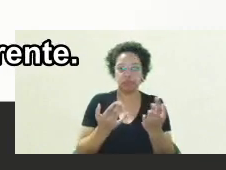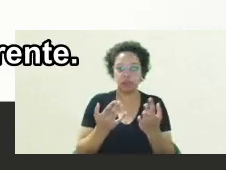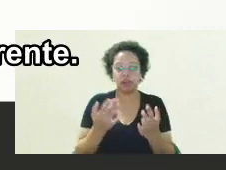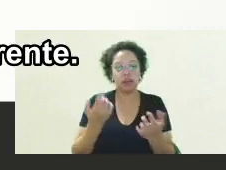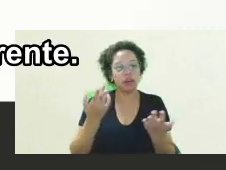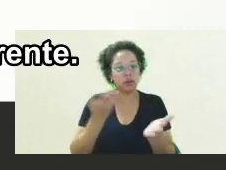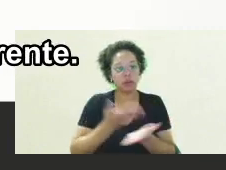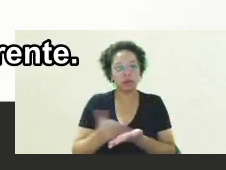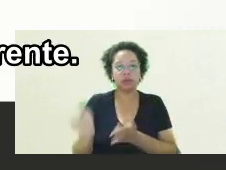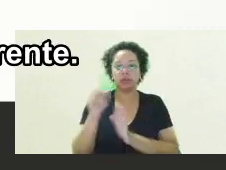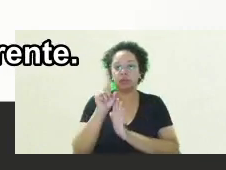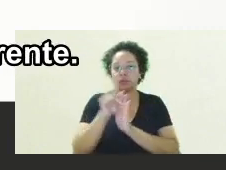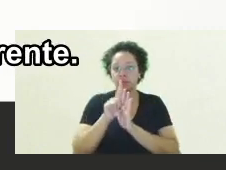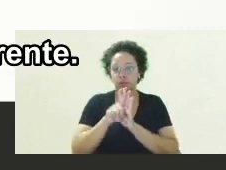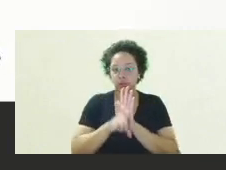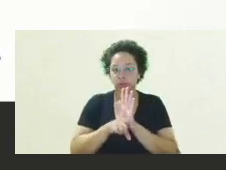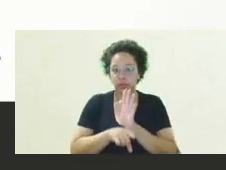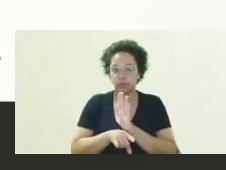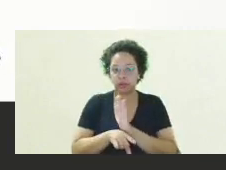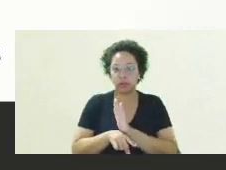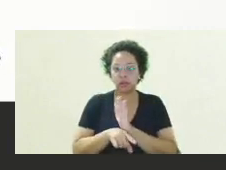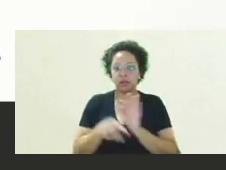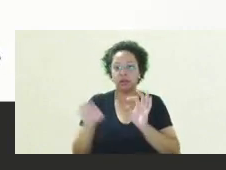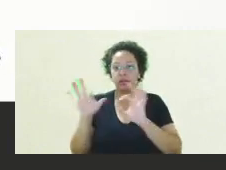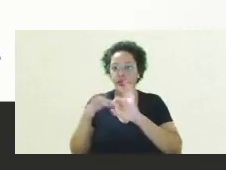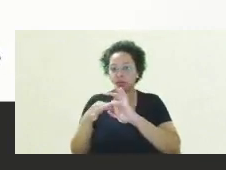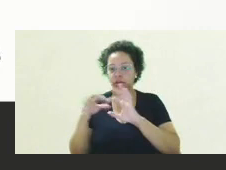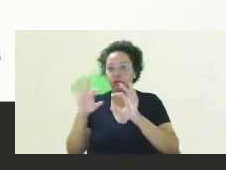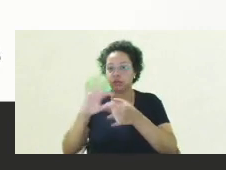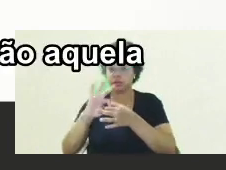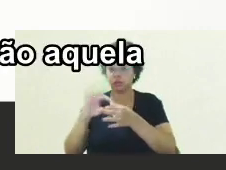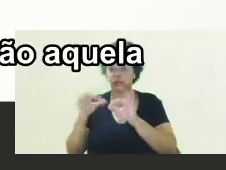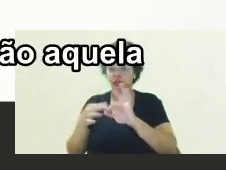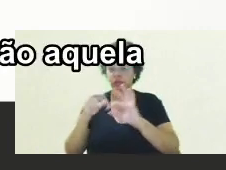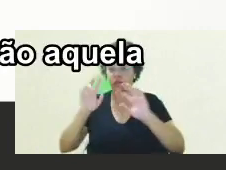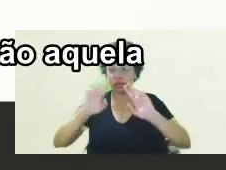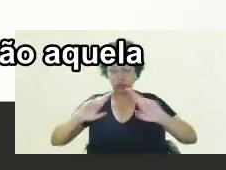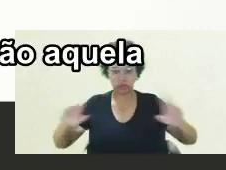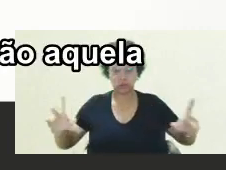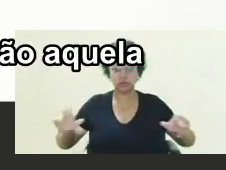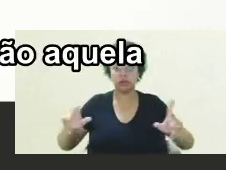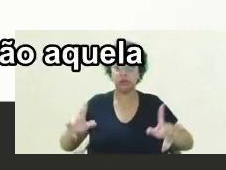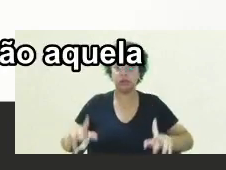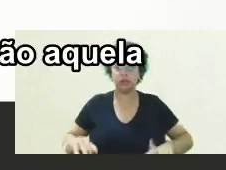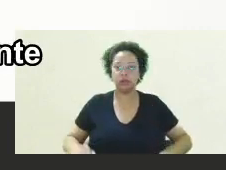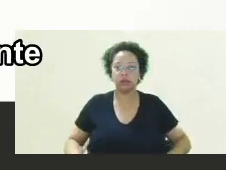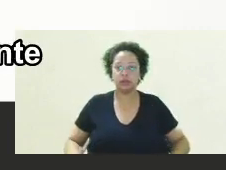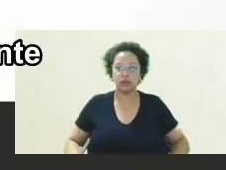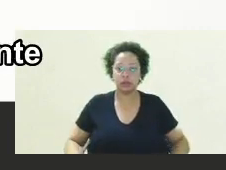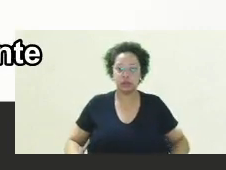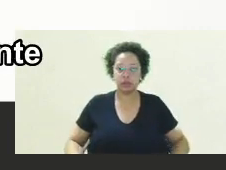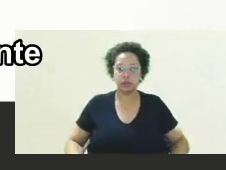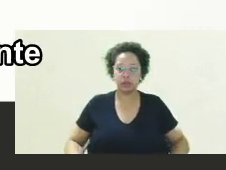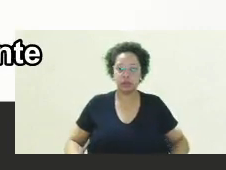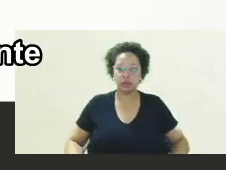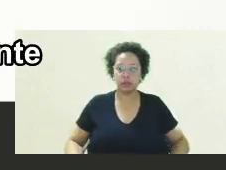e viu que o contexto do teste é diferente, ele exige evidências numa forma diferente, que não aquela no